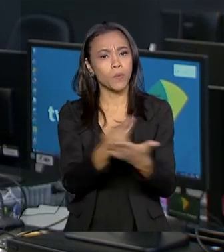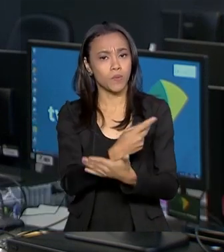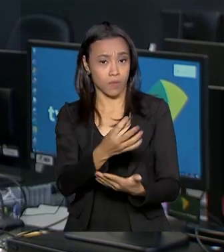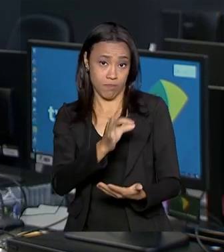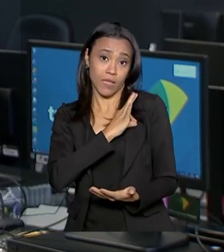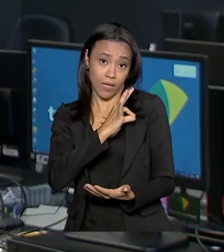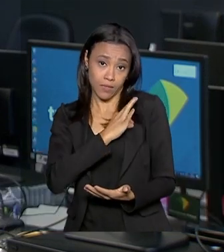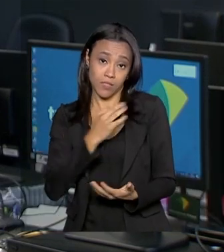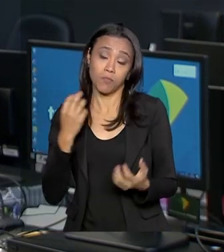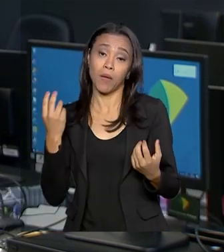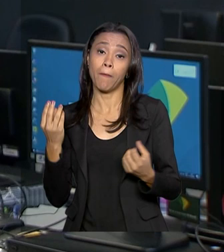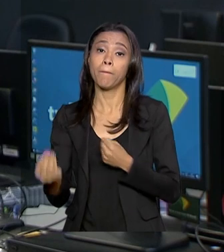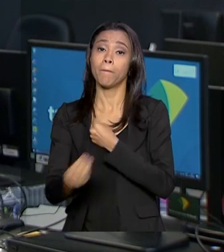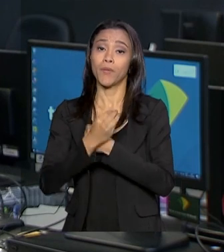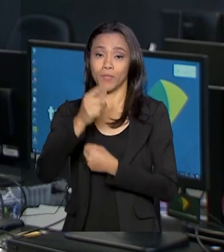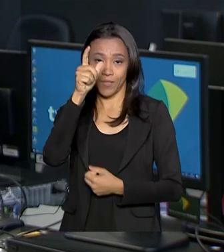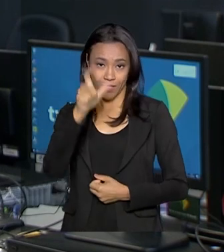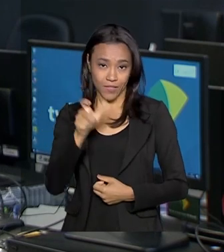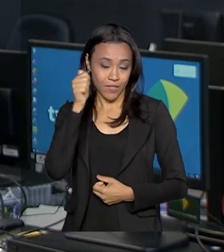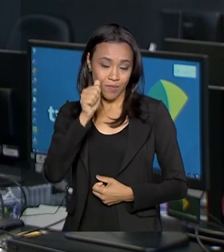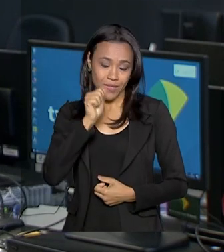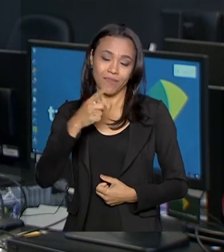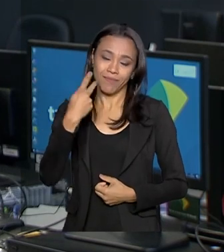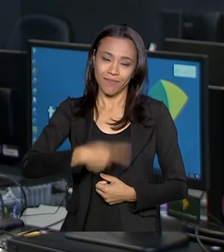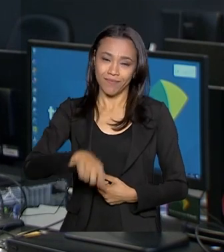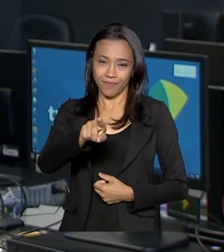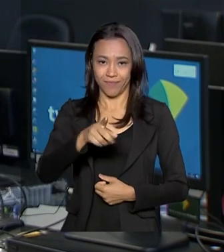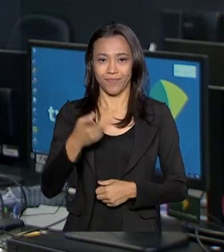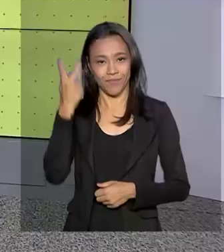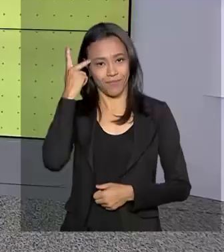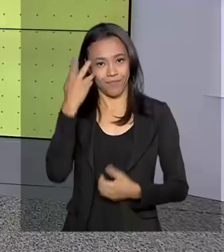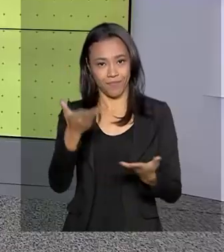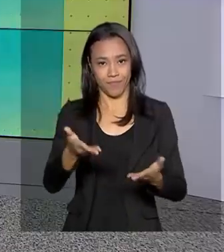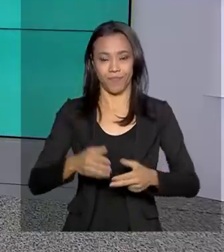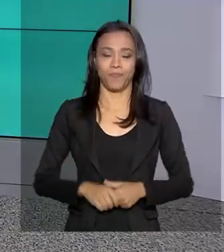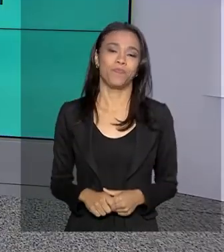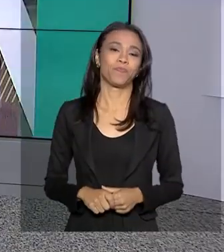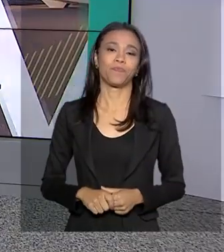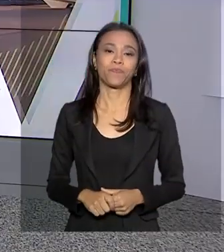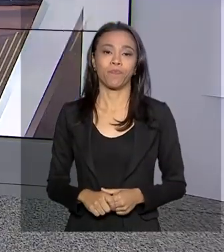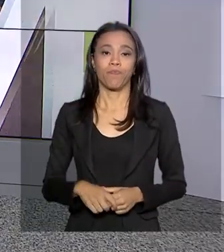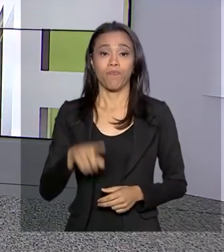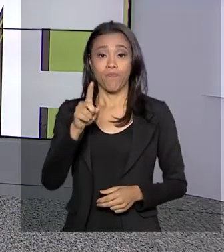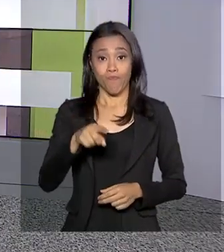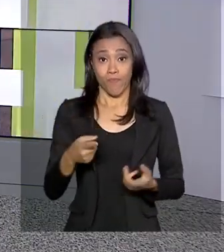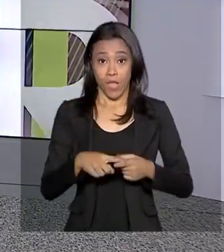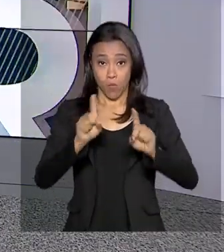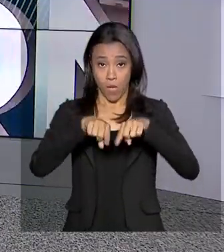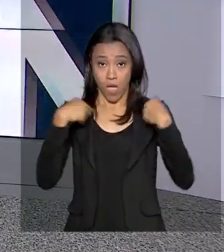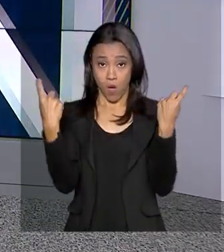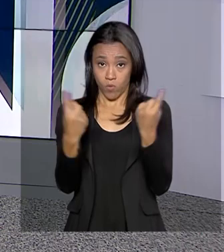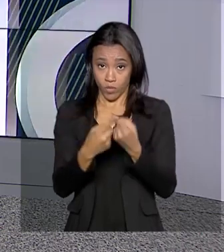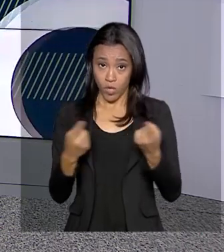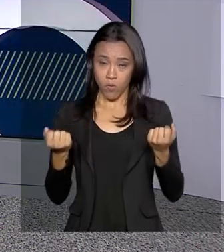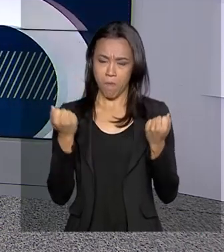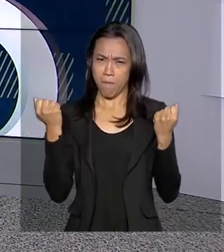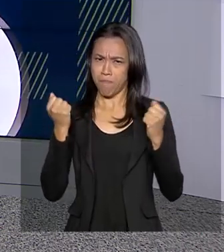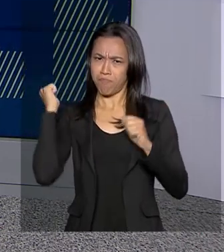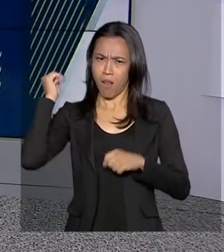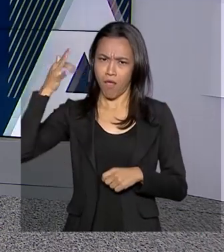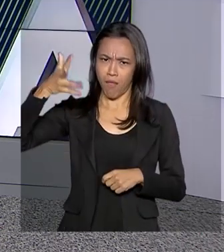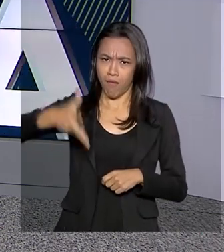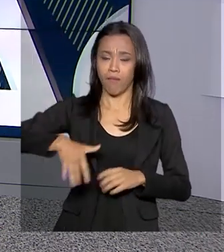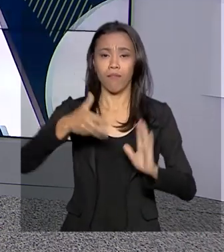mulher. De São Paulo, Ricardo Ferraz, para o governo Agora. Numa sessão que entrou pela madrugada, a Câmara dos